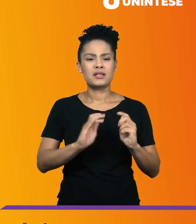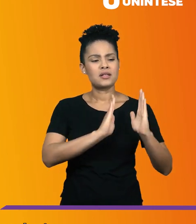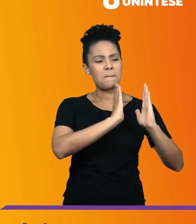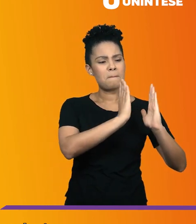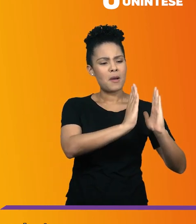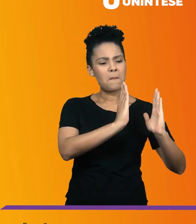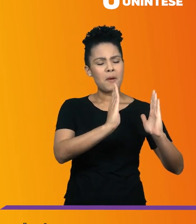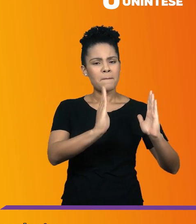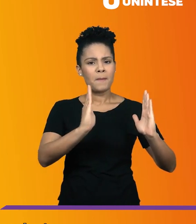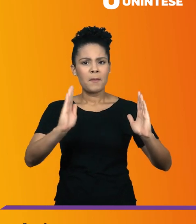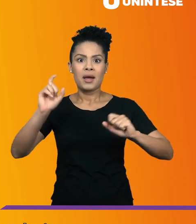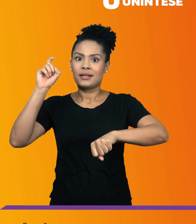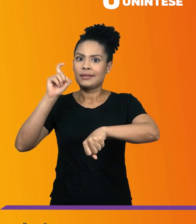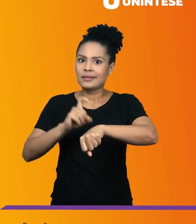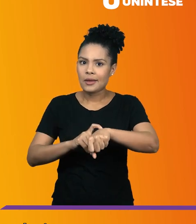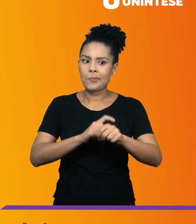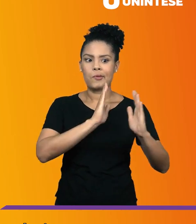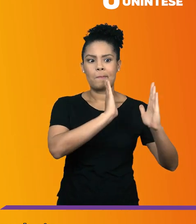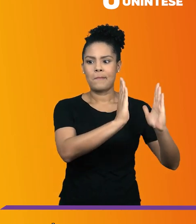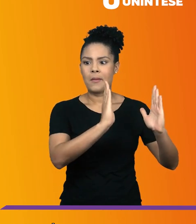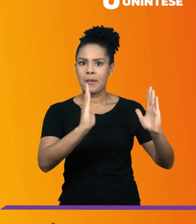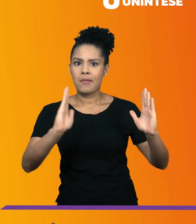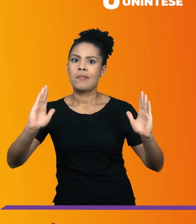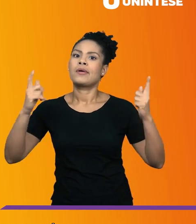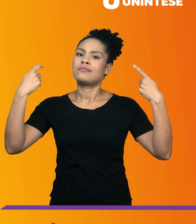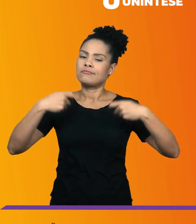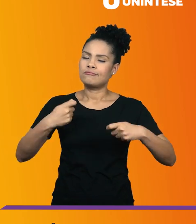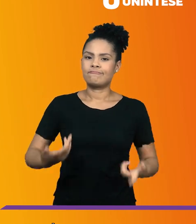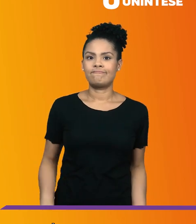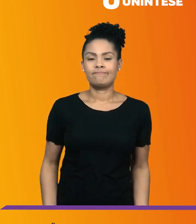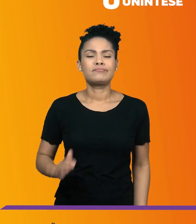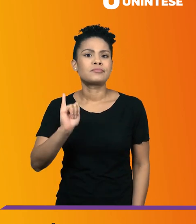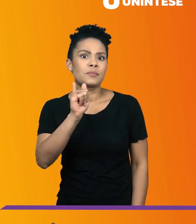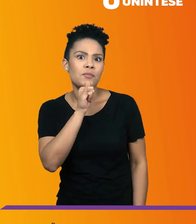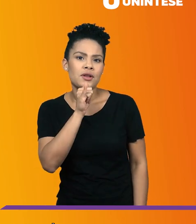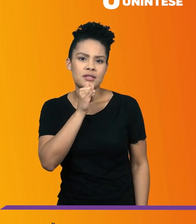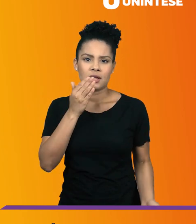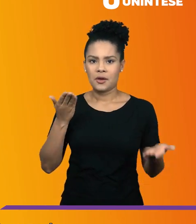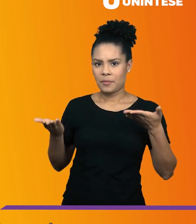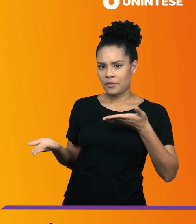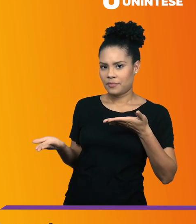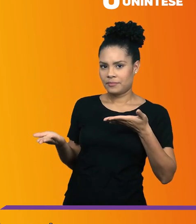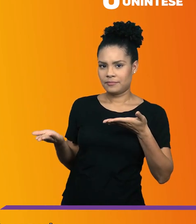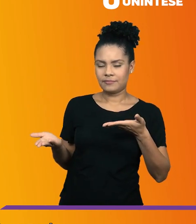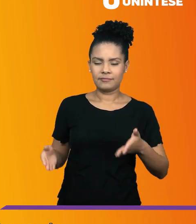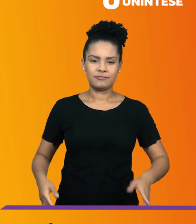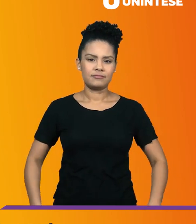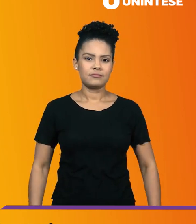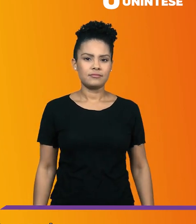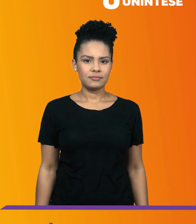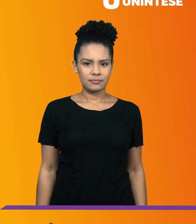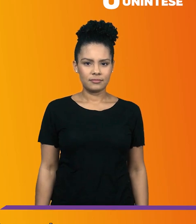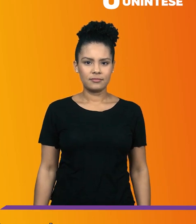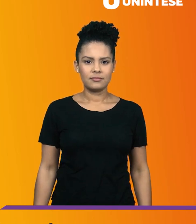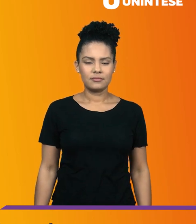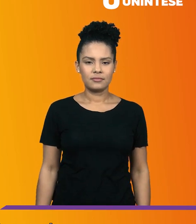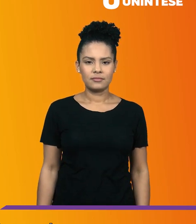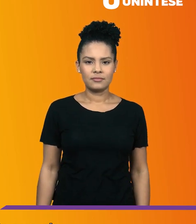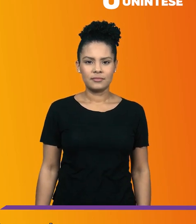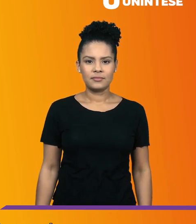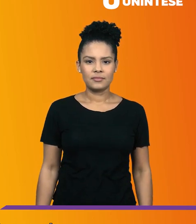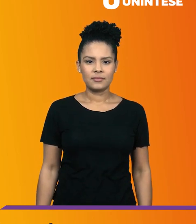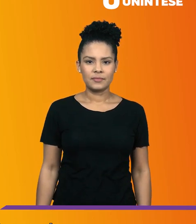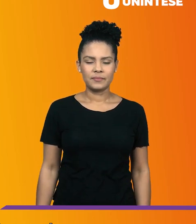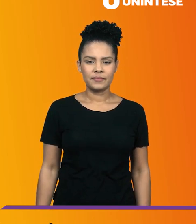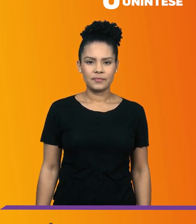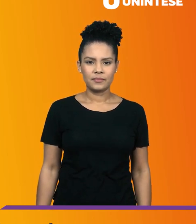cronologia dos acontecimentos. Então, não adianta se for, por exemplo, José vendeu o prédio depois